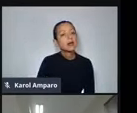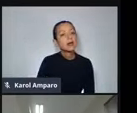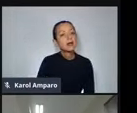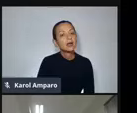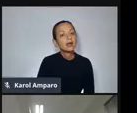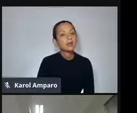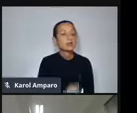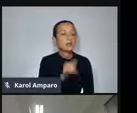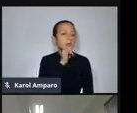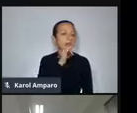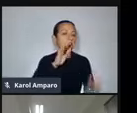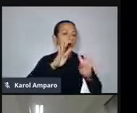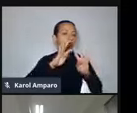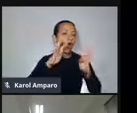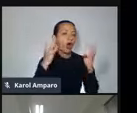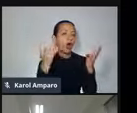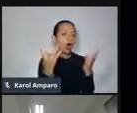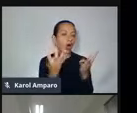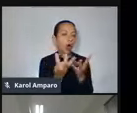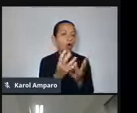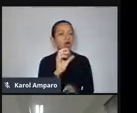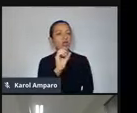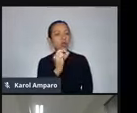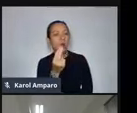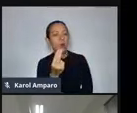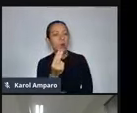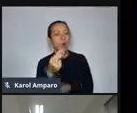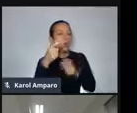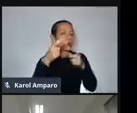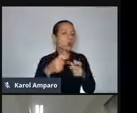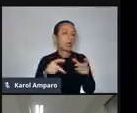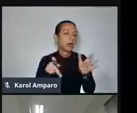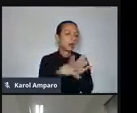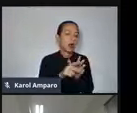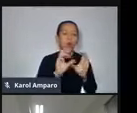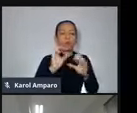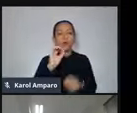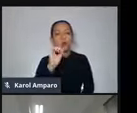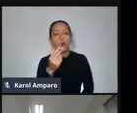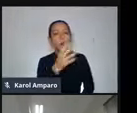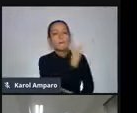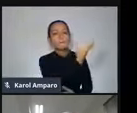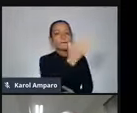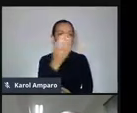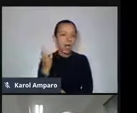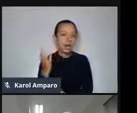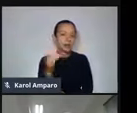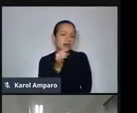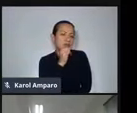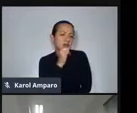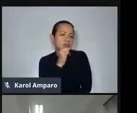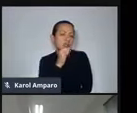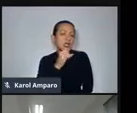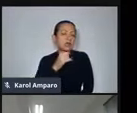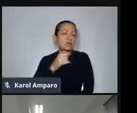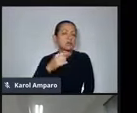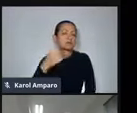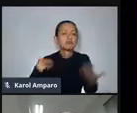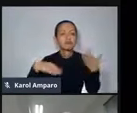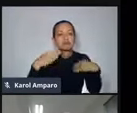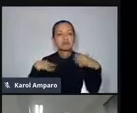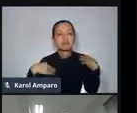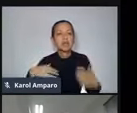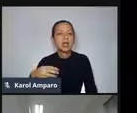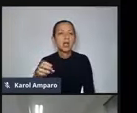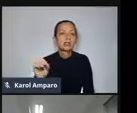na roda, seja na academia, ou seja numa praça, você saía, ia tomar lá, quem bebia sua cervejinha, bebia, ela comia alguma